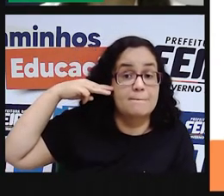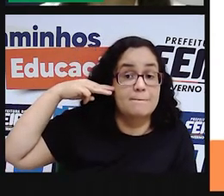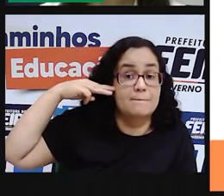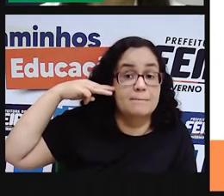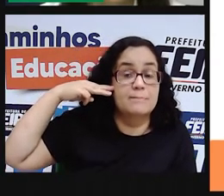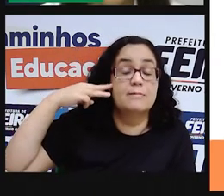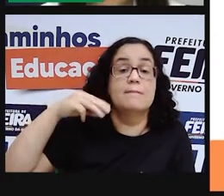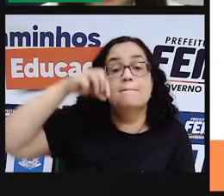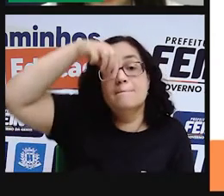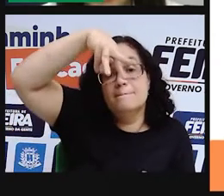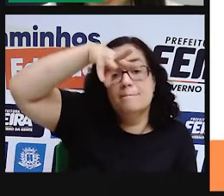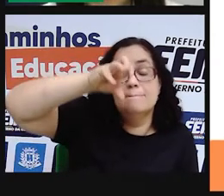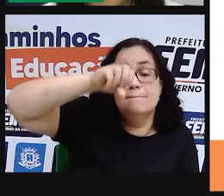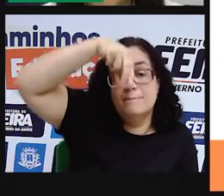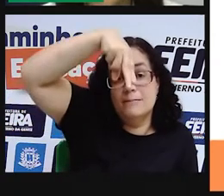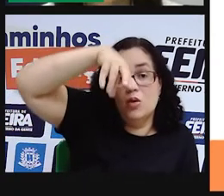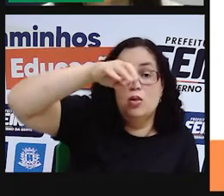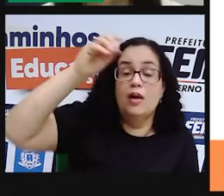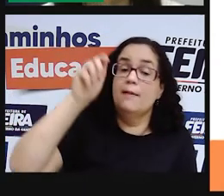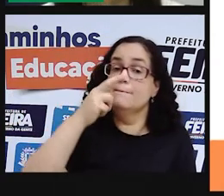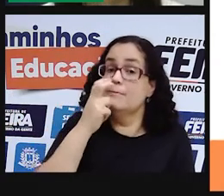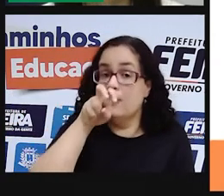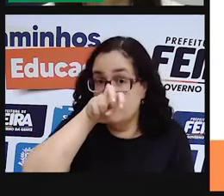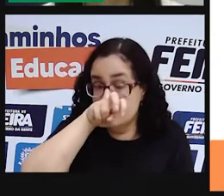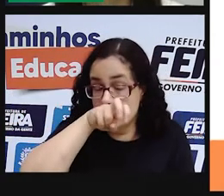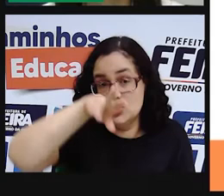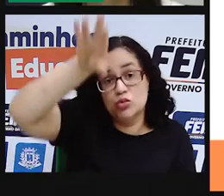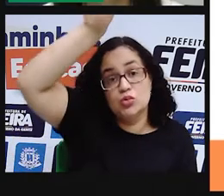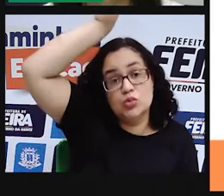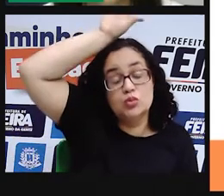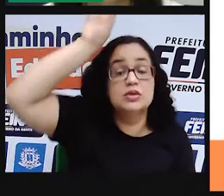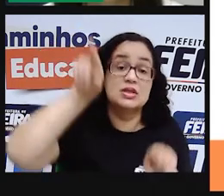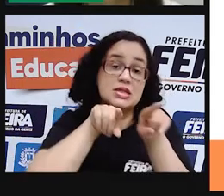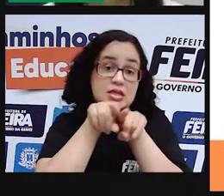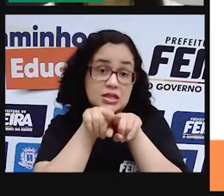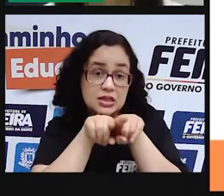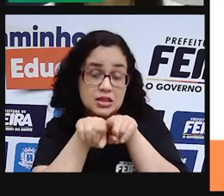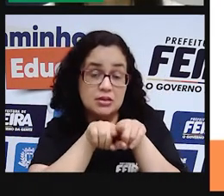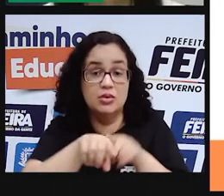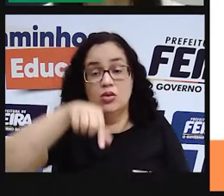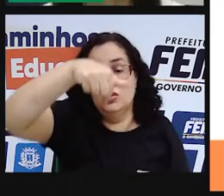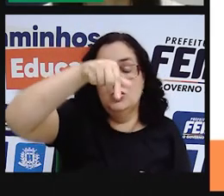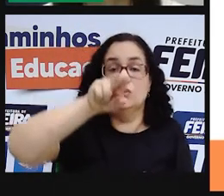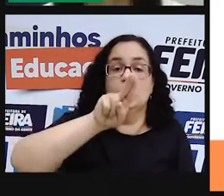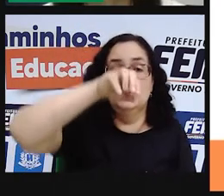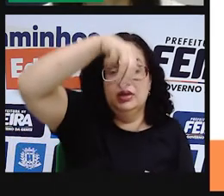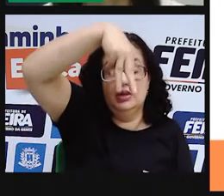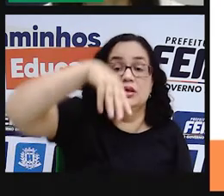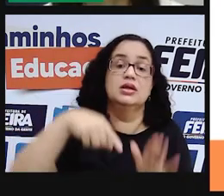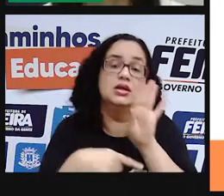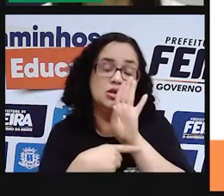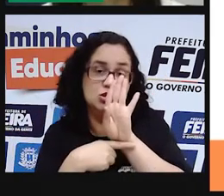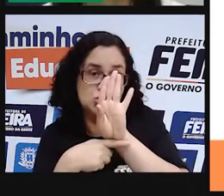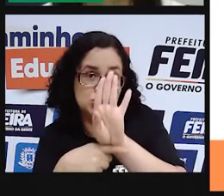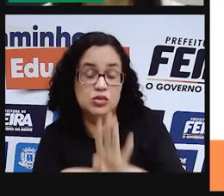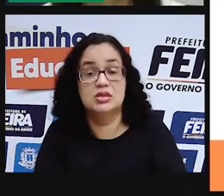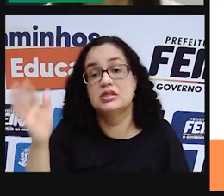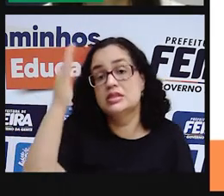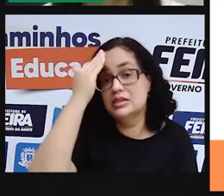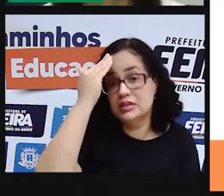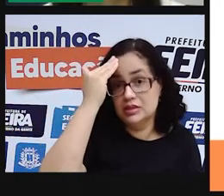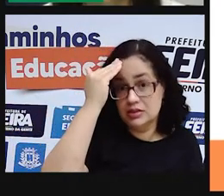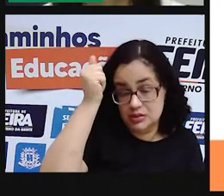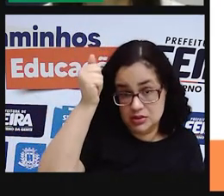Mônica e Cebola agem como verdadeiros amigos e irmãos de Kim, cada um tentando ajudar da forma que sabe, sem